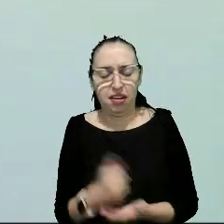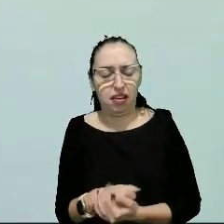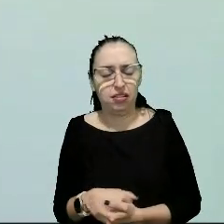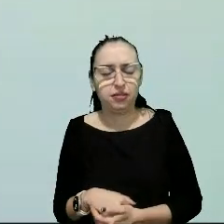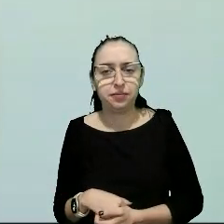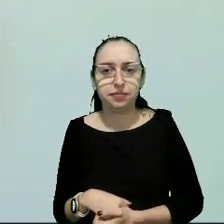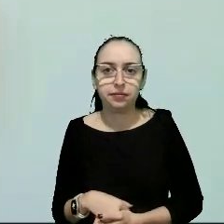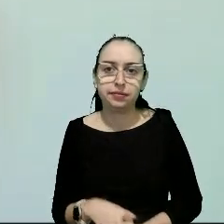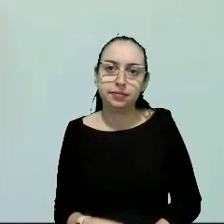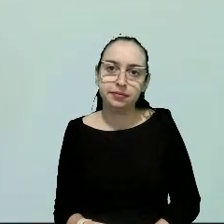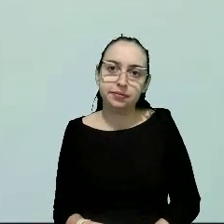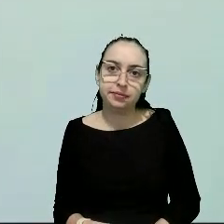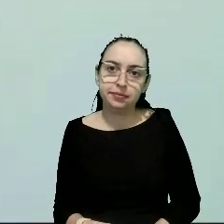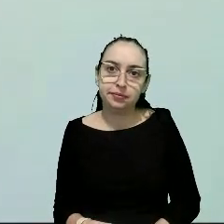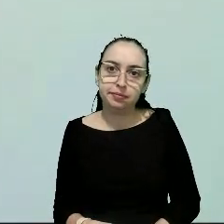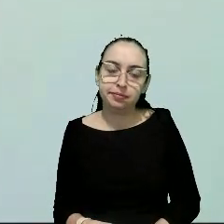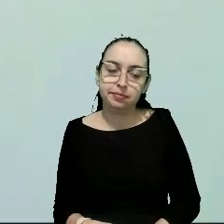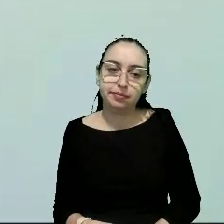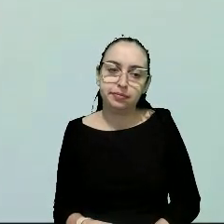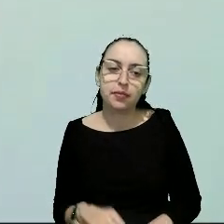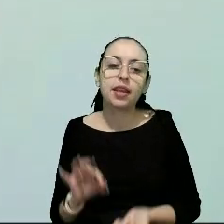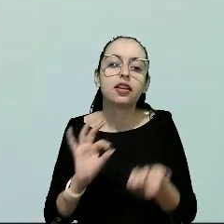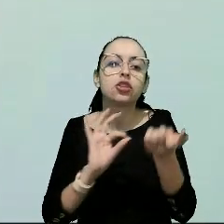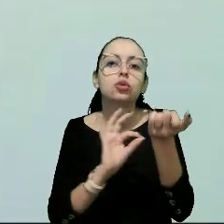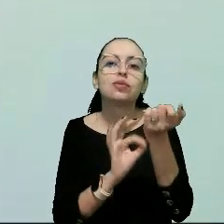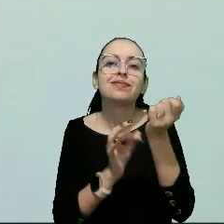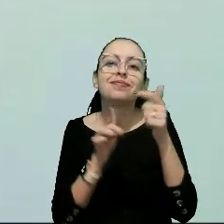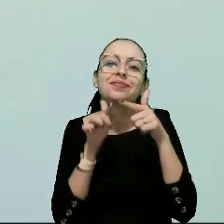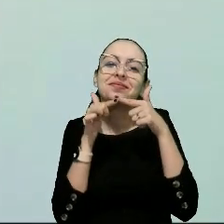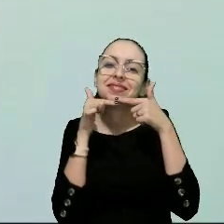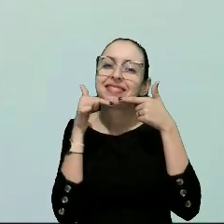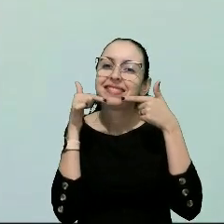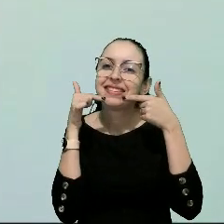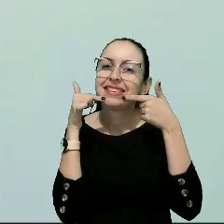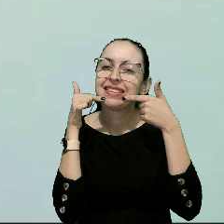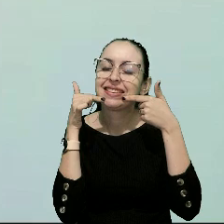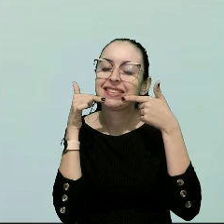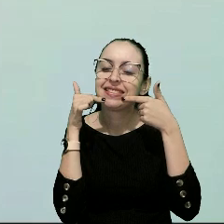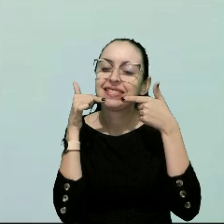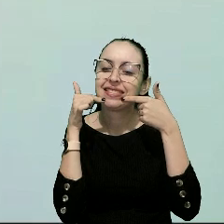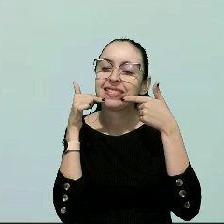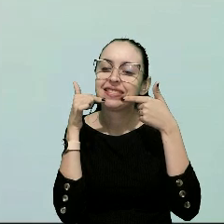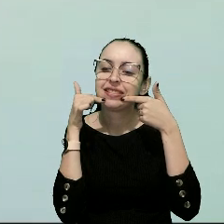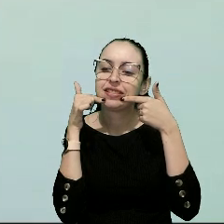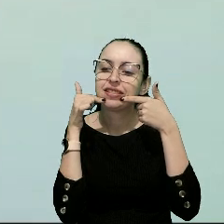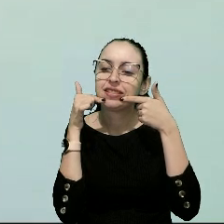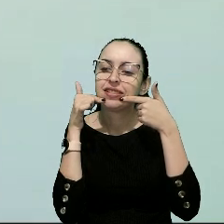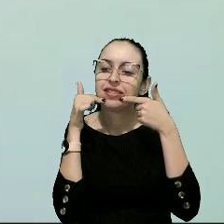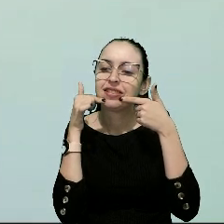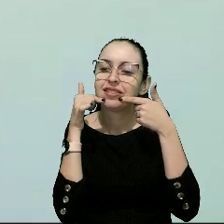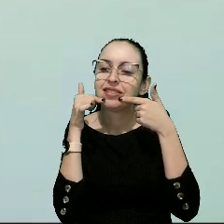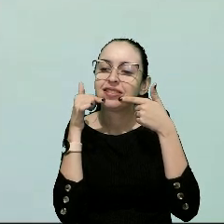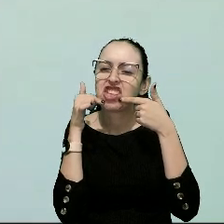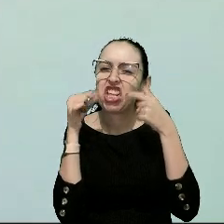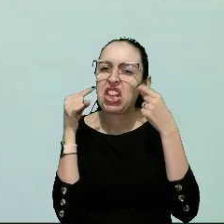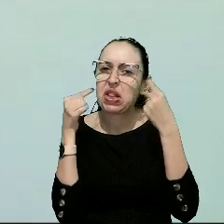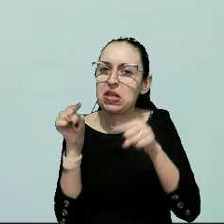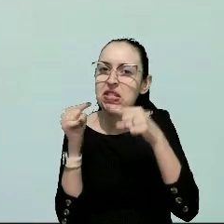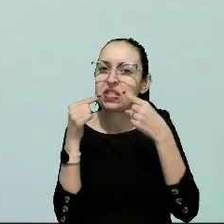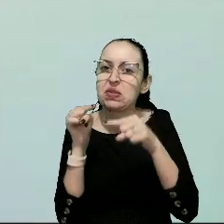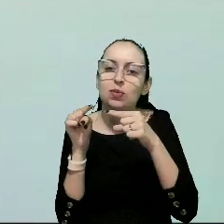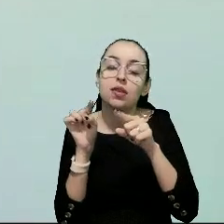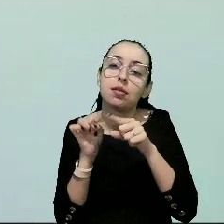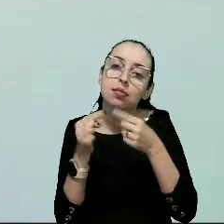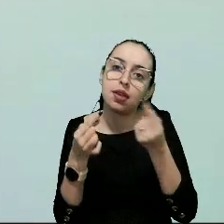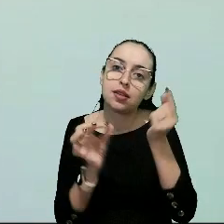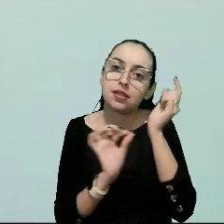ridícula. Aí ela liga o botão, dá um sorrisinho e não xinga ninguém